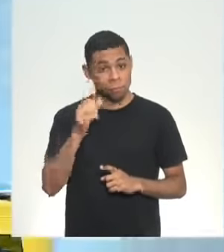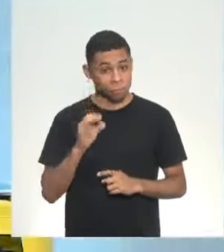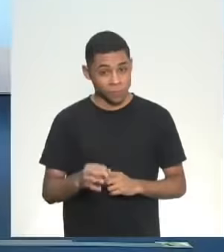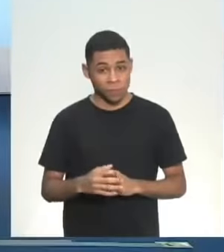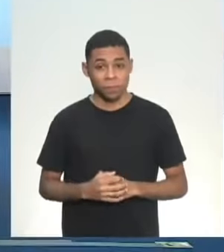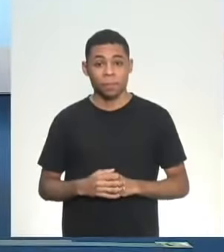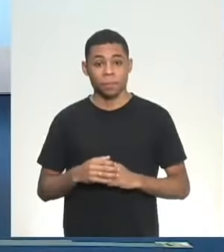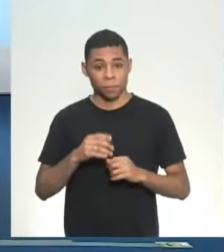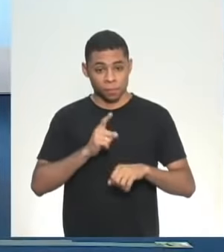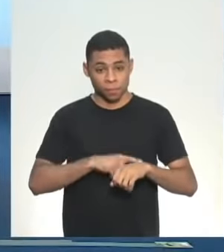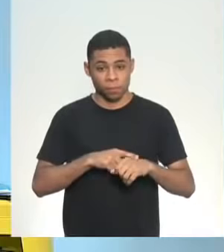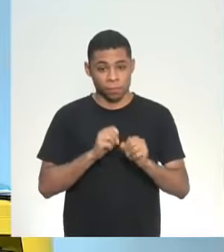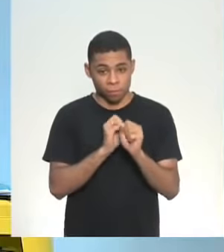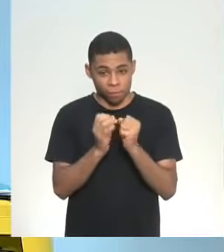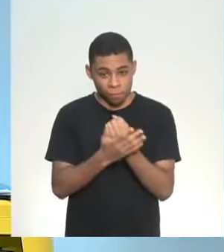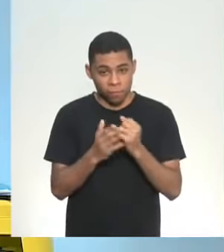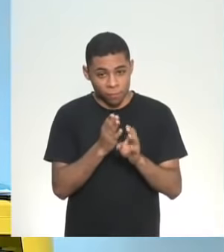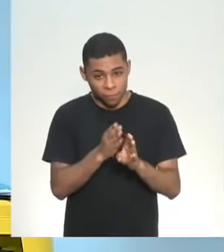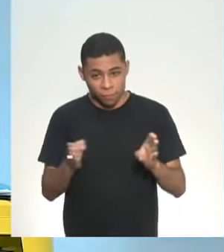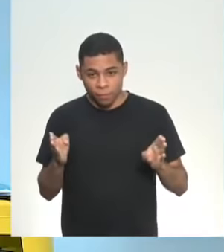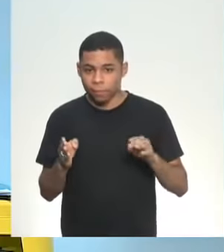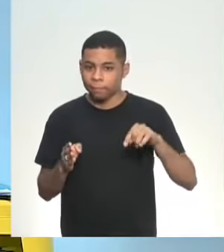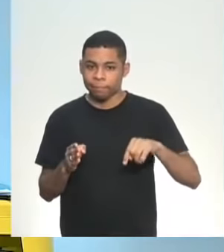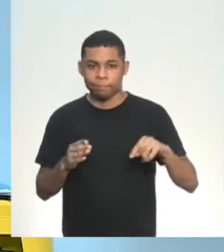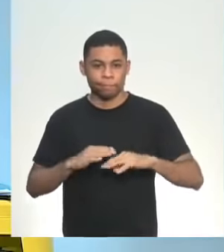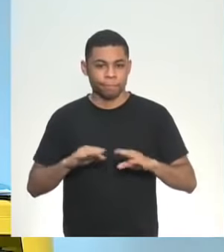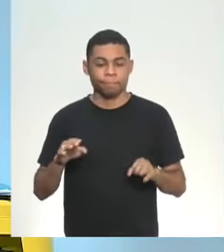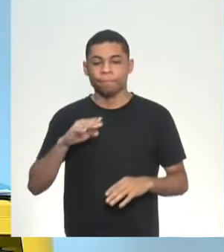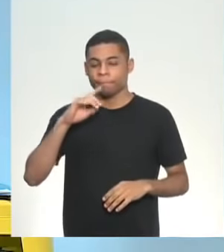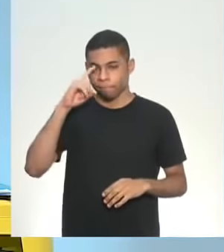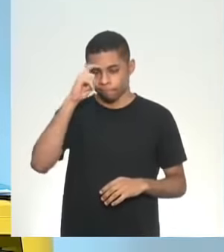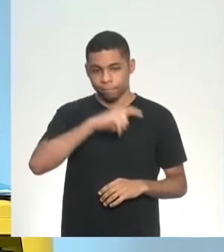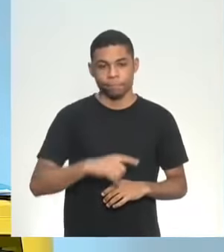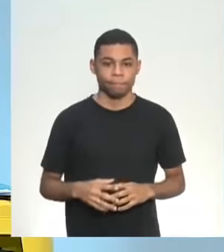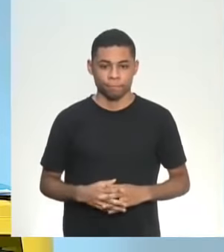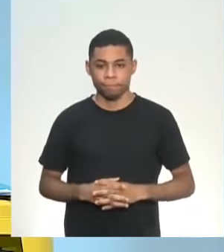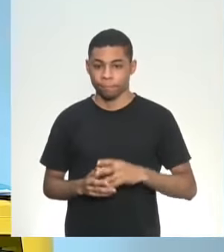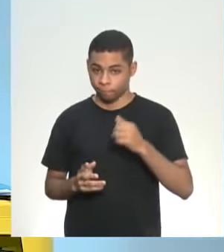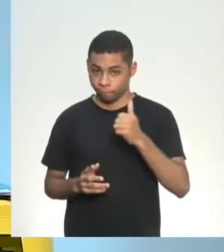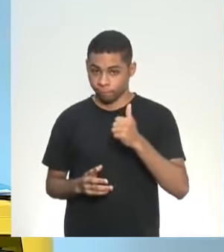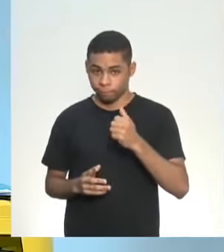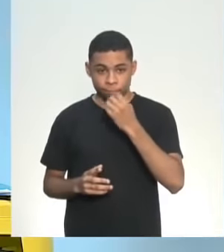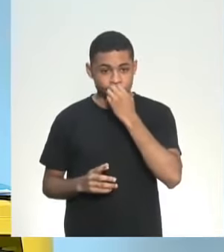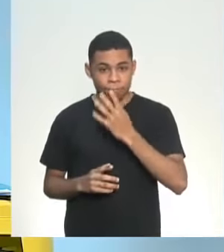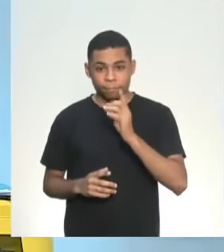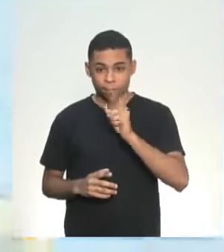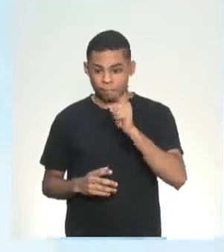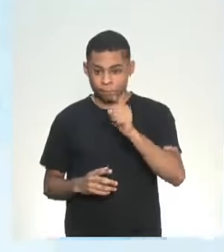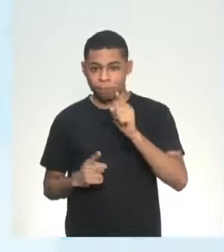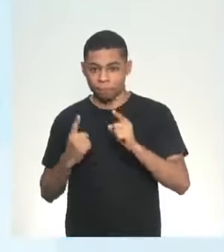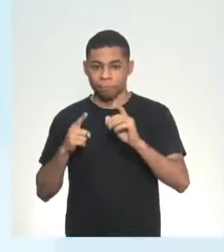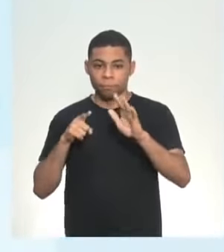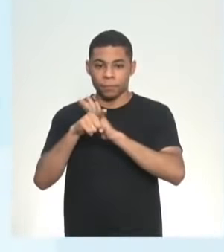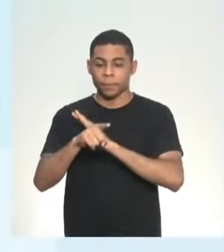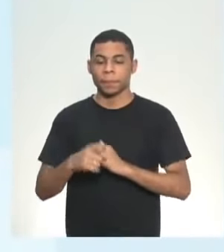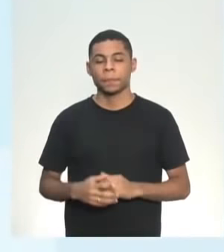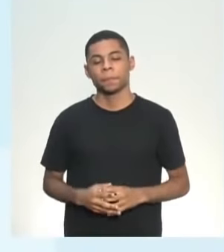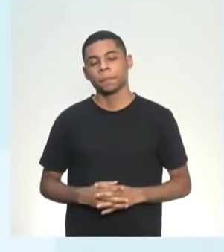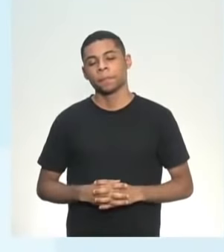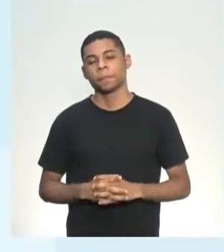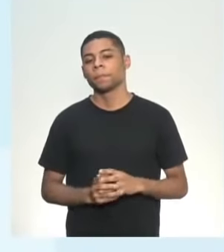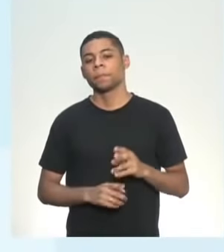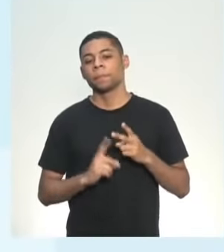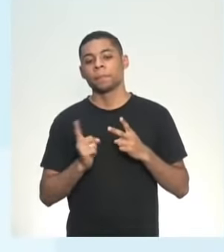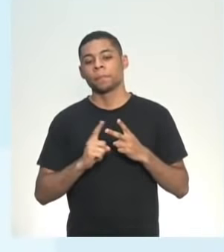não e dependendo Harley agora com a pandemia raramente Tudo bem então essa uma pergunta aí para vocês